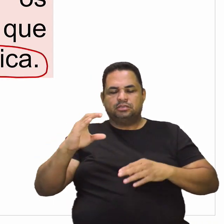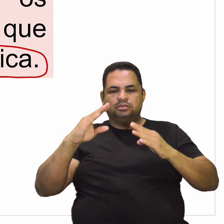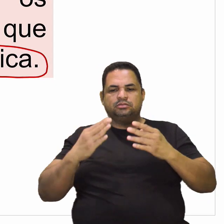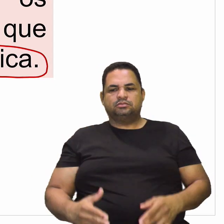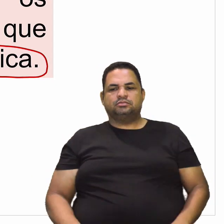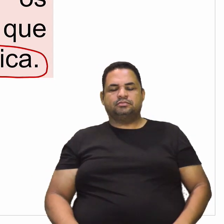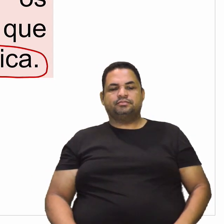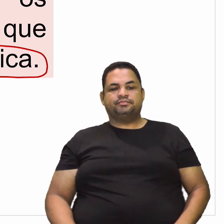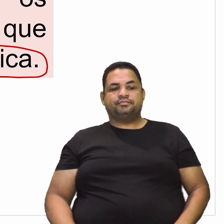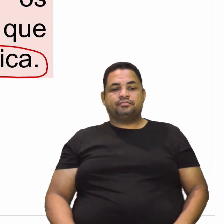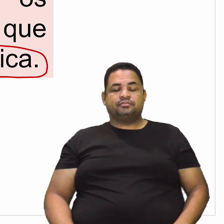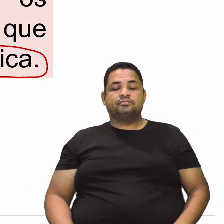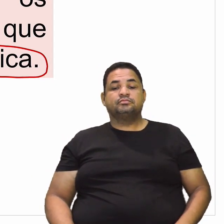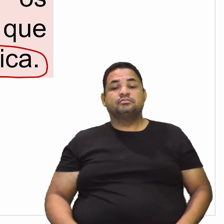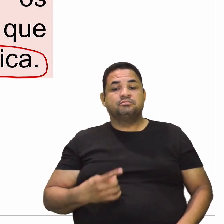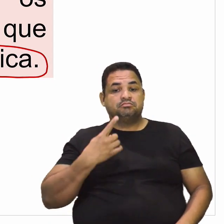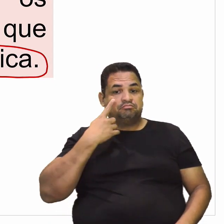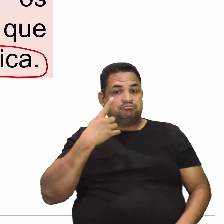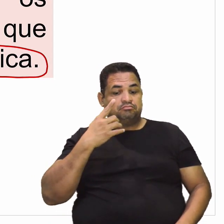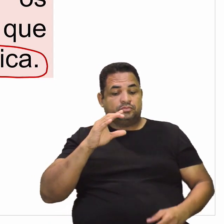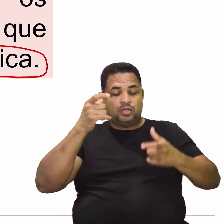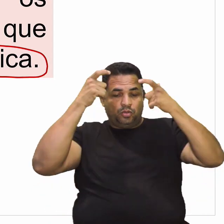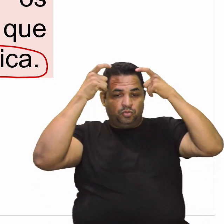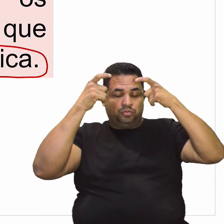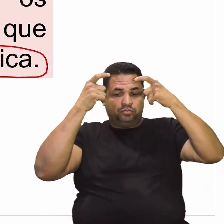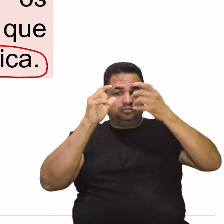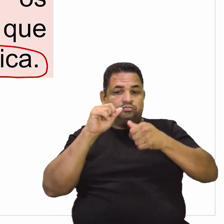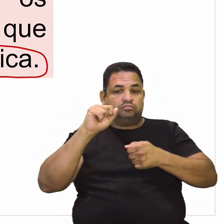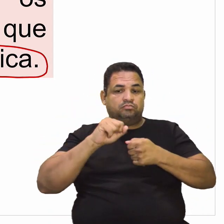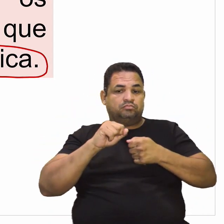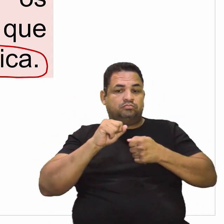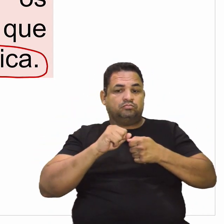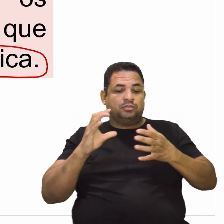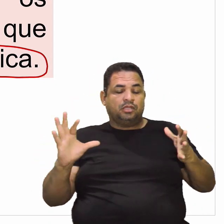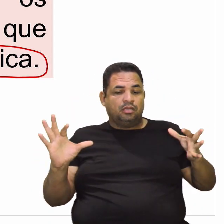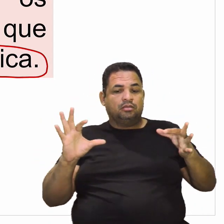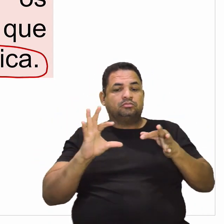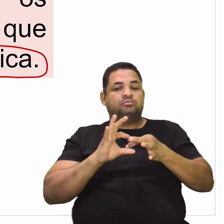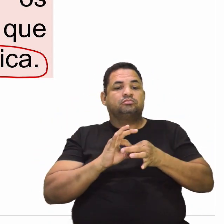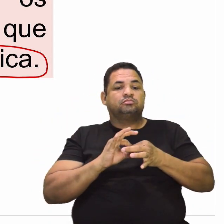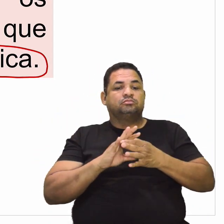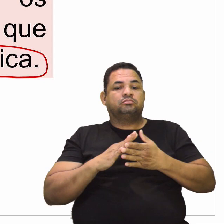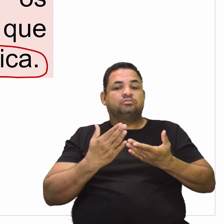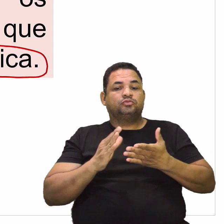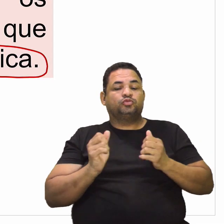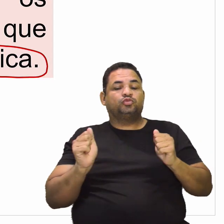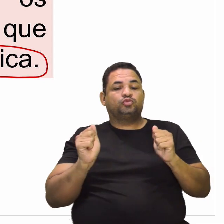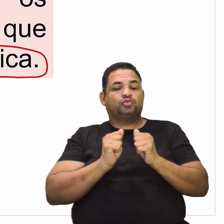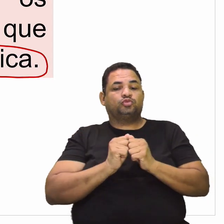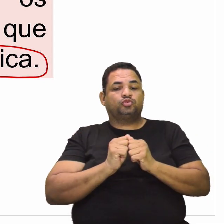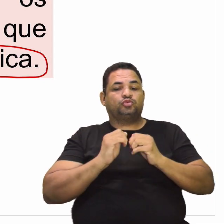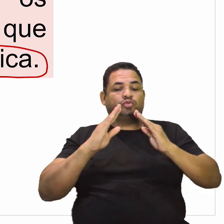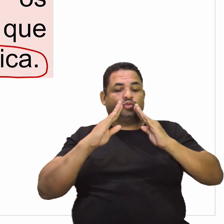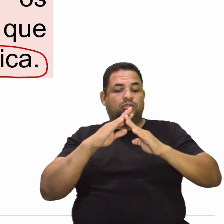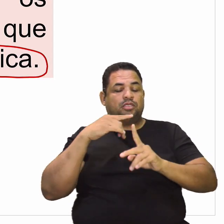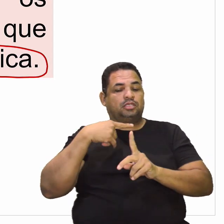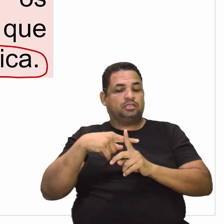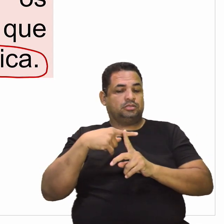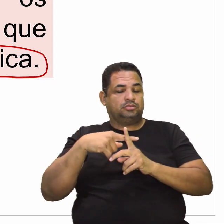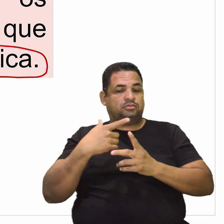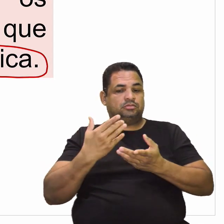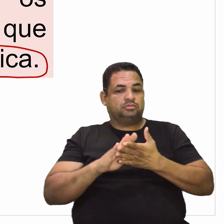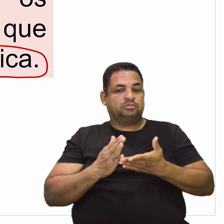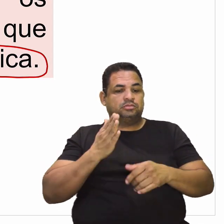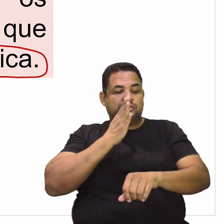o reinado lá atrás fez uma parceria com a Igreja. Nós estamos na